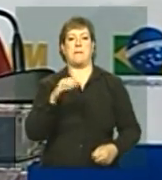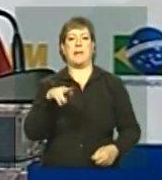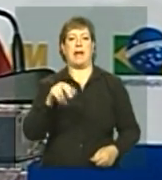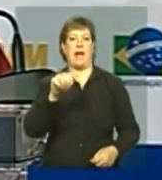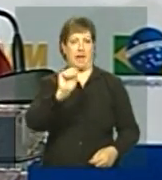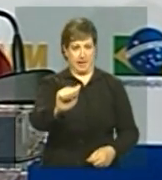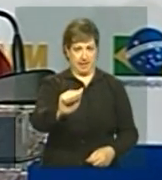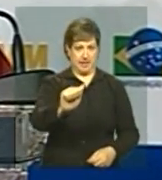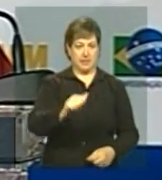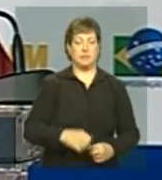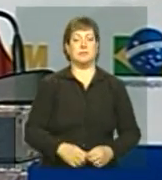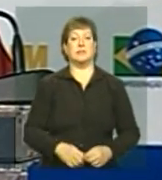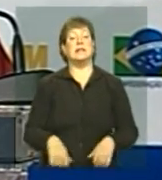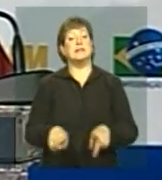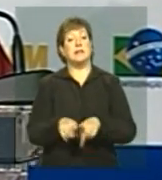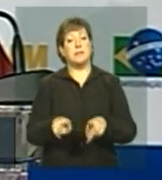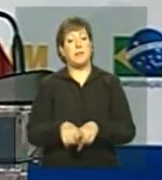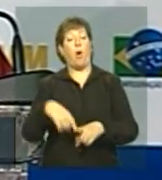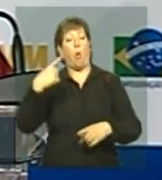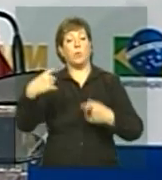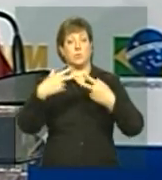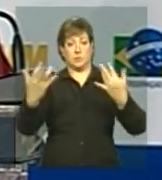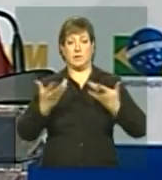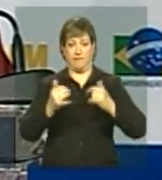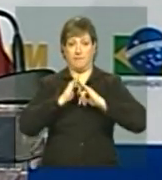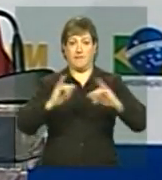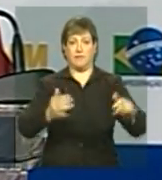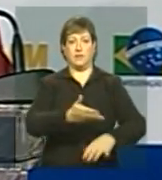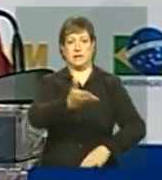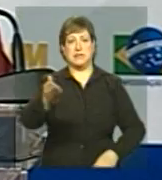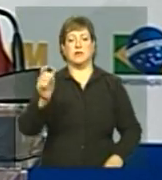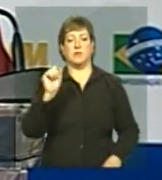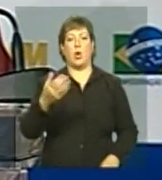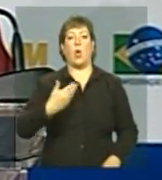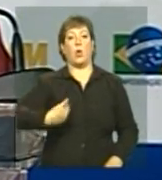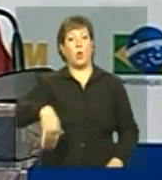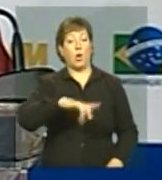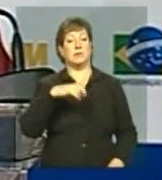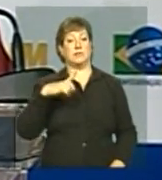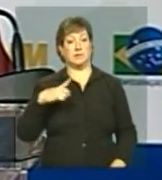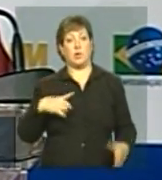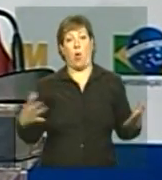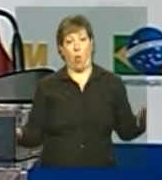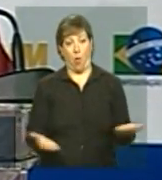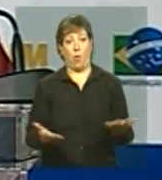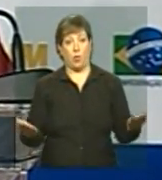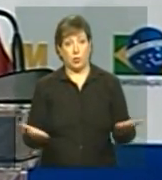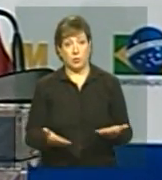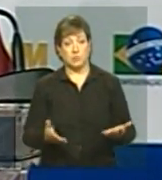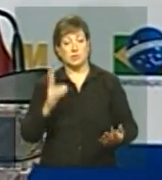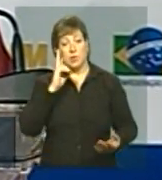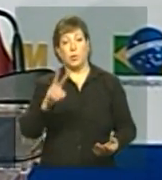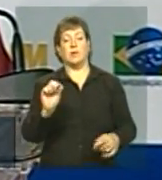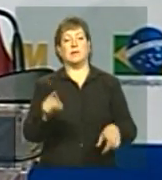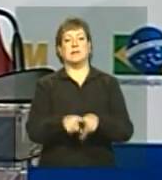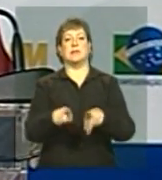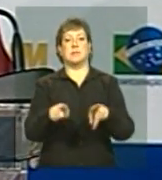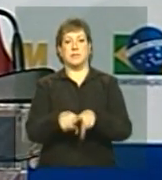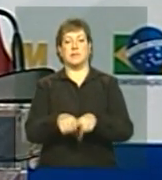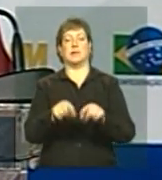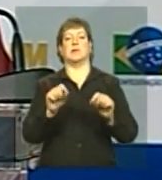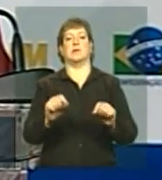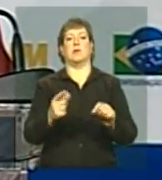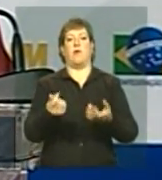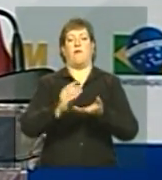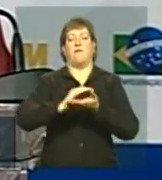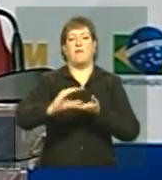Entre outras coisas, eu queria dizer para vocês que nós estamos olhando também os investimentos